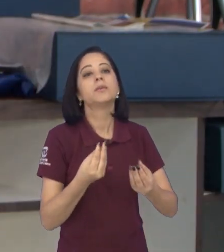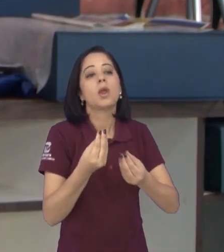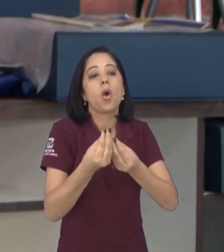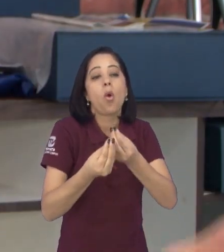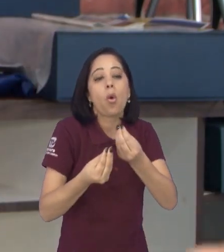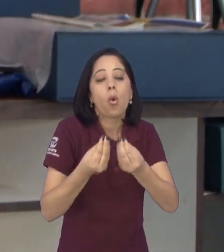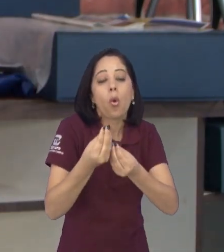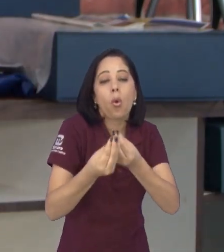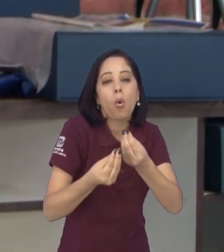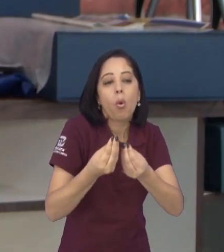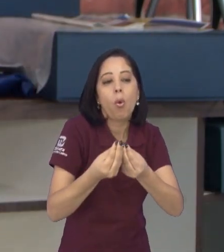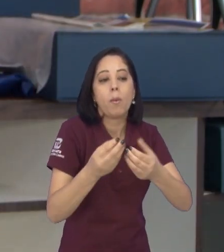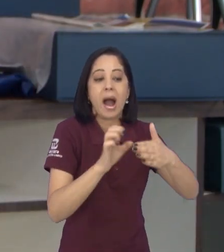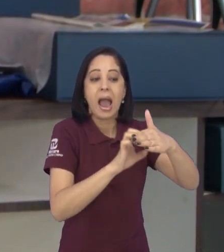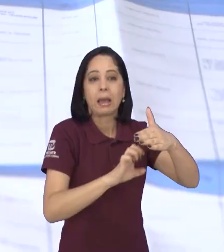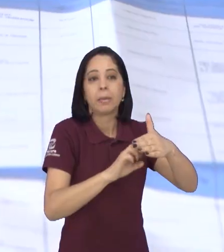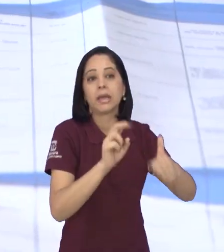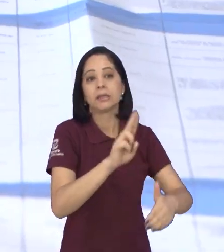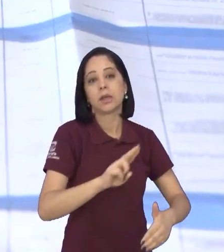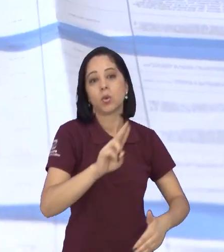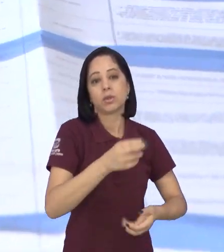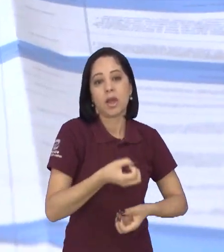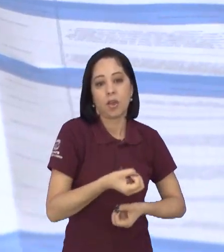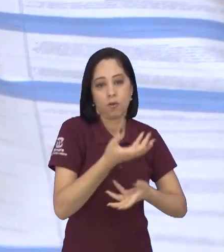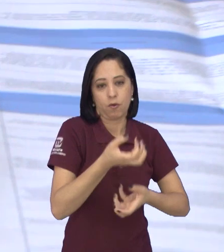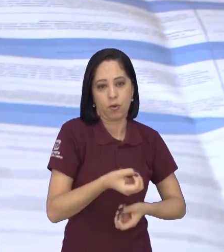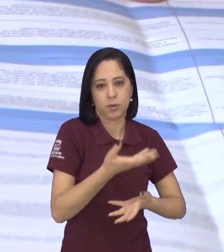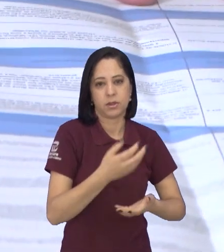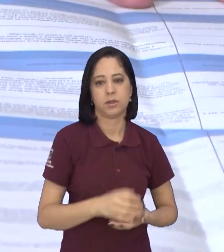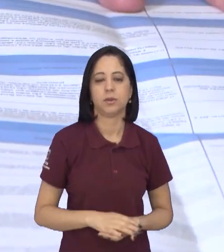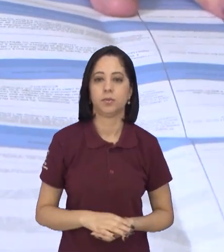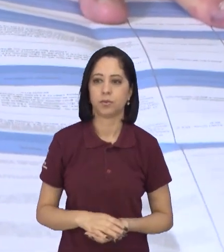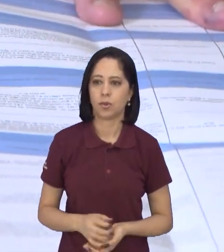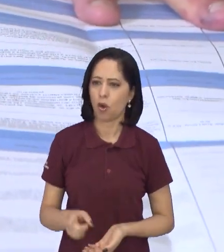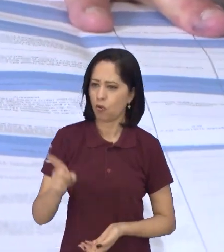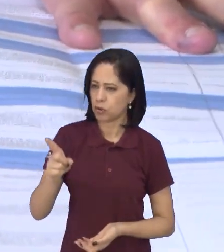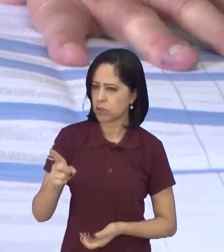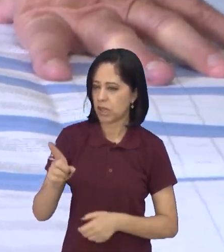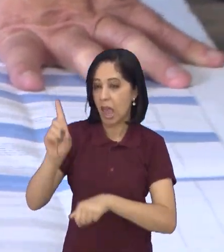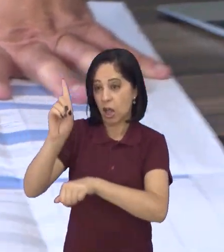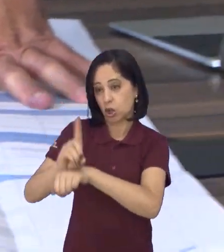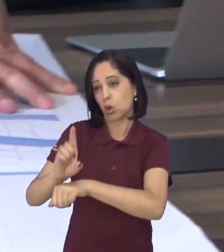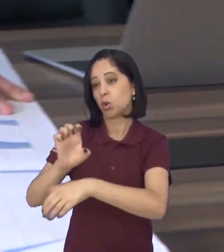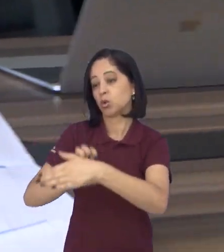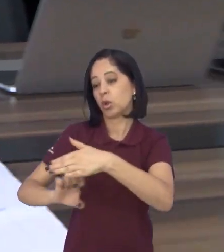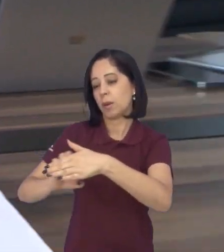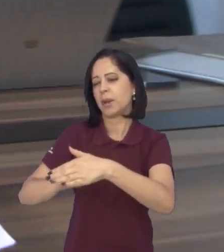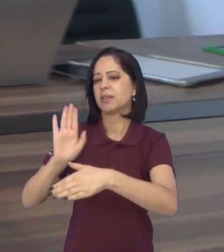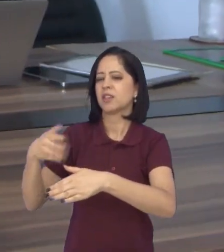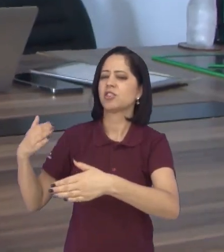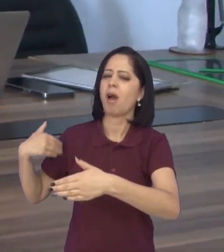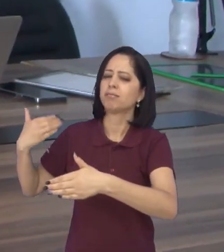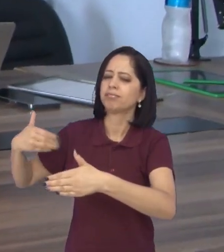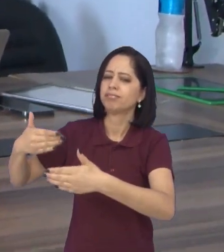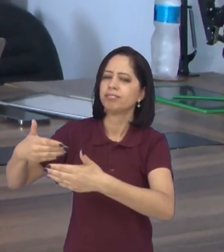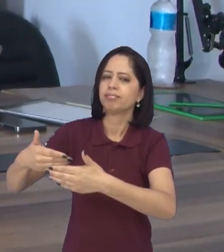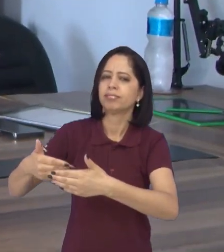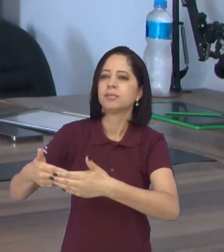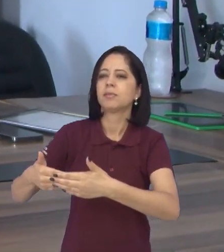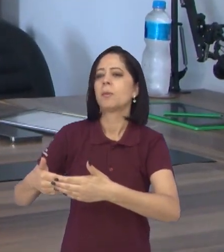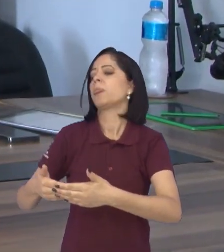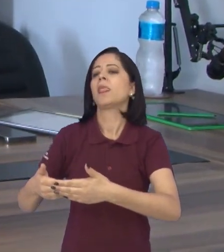dados pessoais nas empresas. E você tem essa empresa há bastante tempo e queria que você contasse um pouquinho o